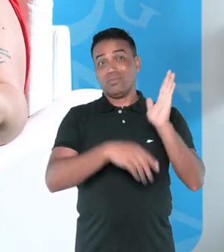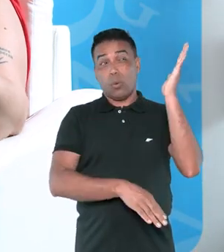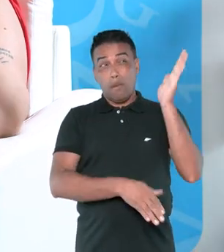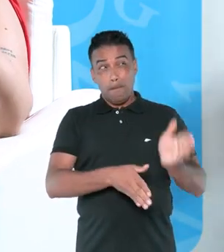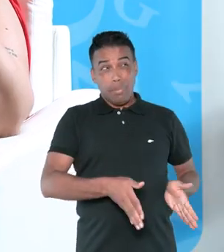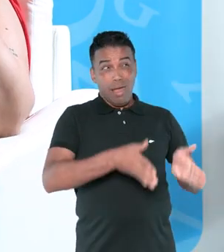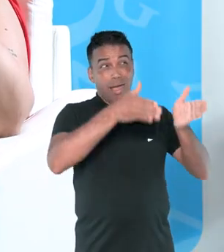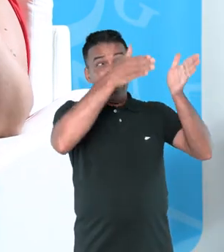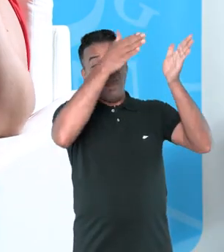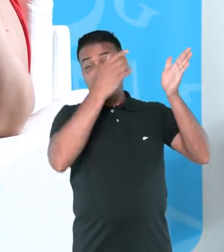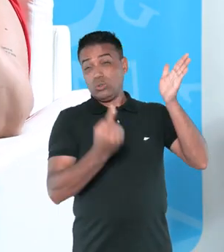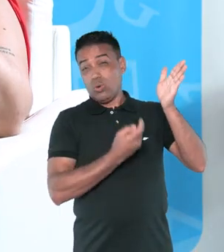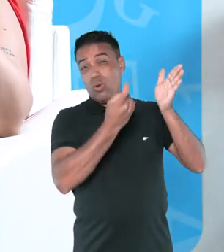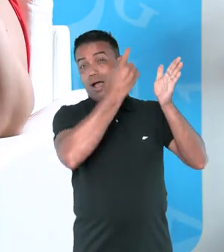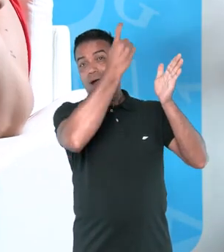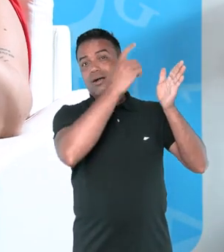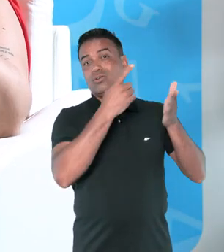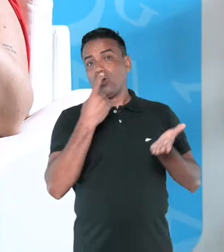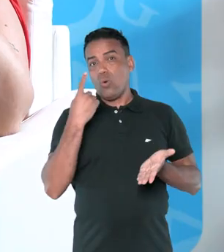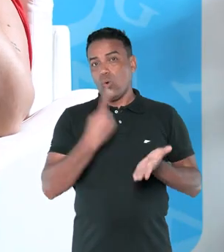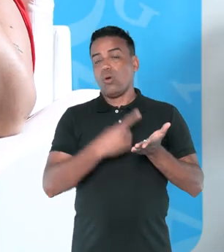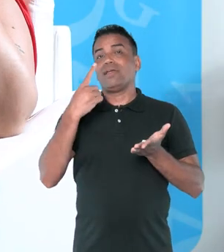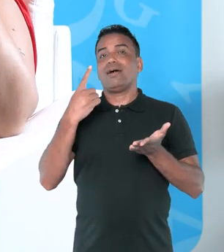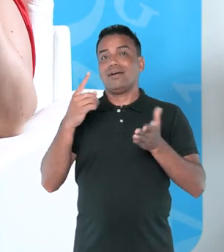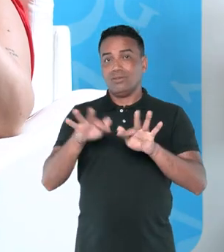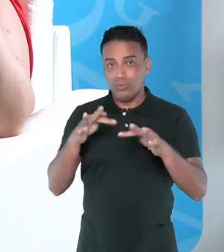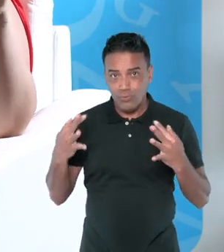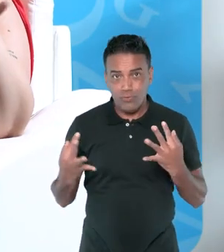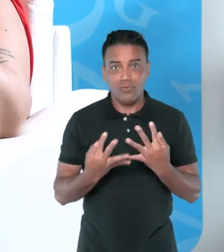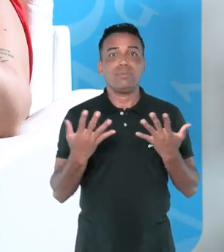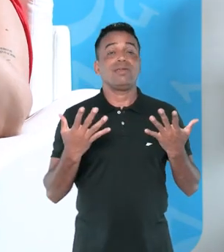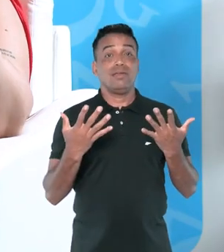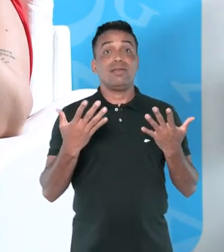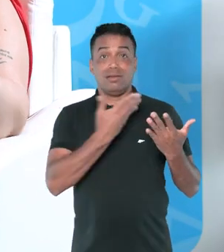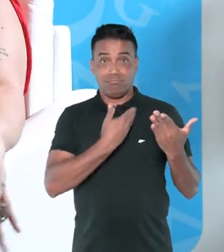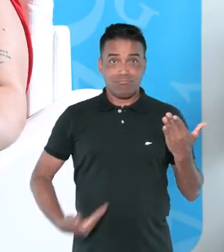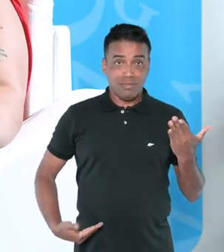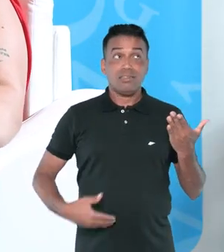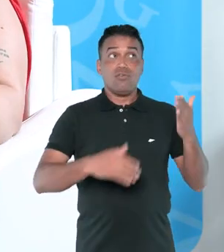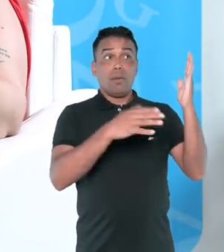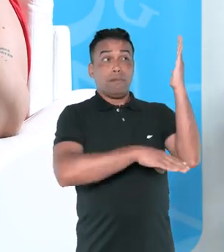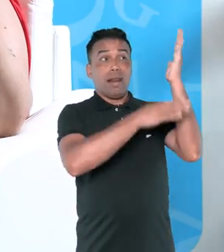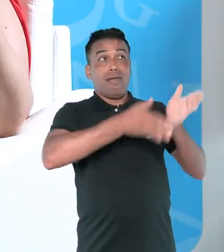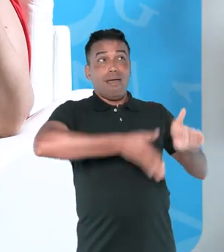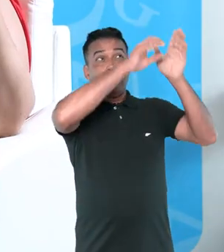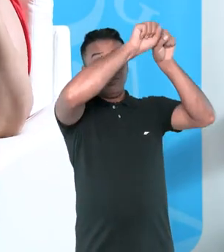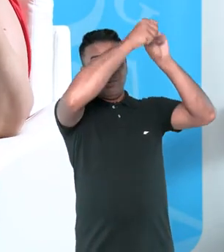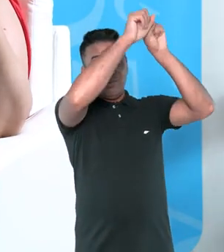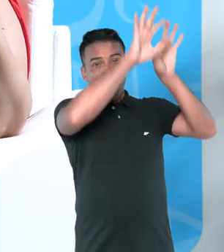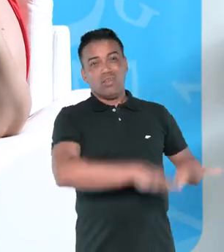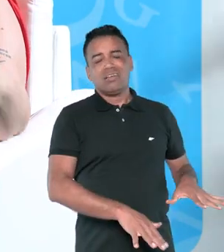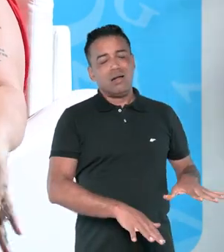grande, e o combinado lá com a família e o poder público foi a demolição, mas foi uma coisa de